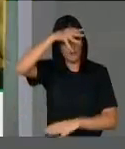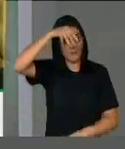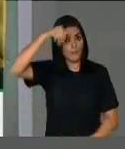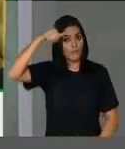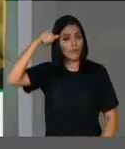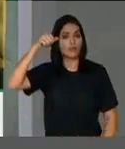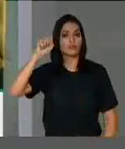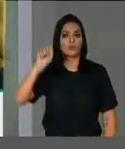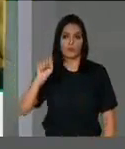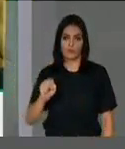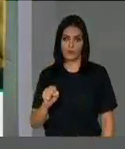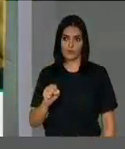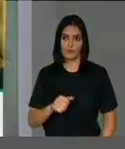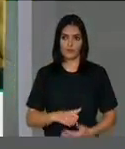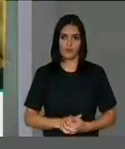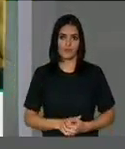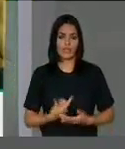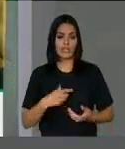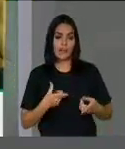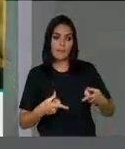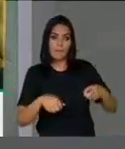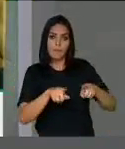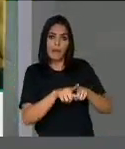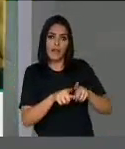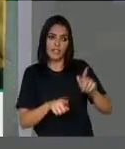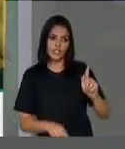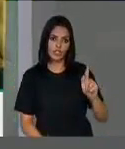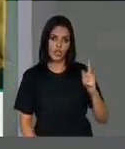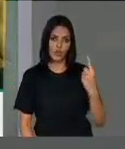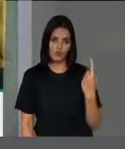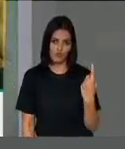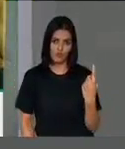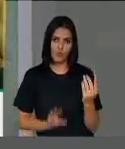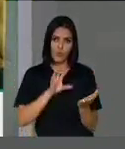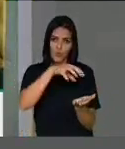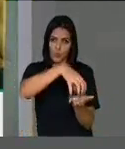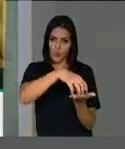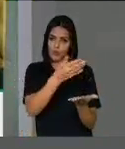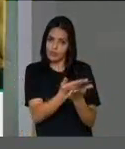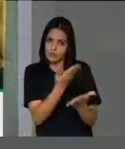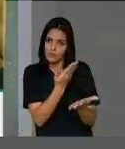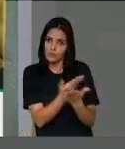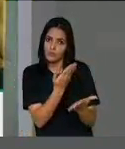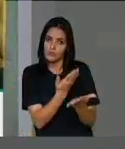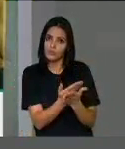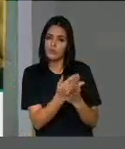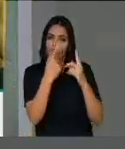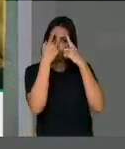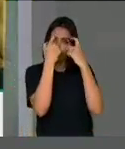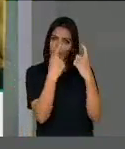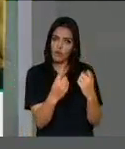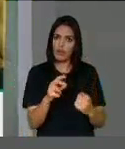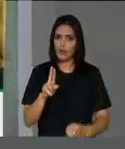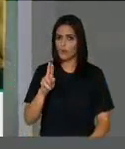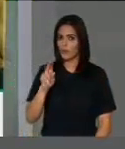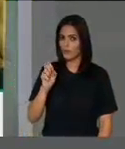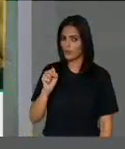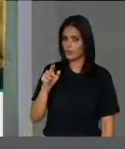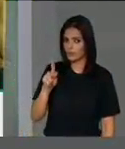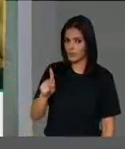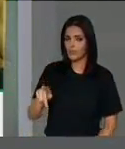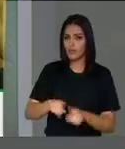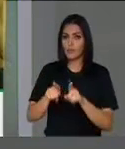O monitor da violência, parceria entre o G1, o Núcleo de Estudos da Violência da USP e o Fórum Brasileiro de